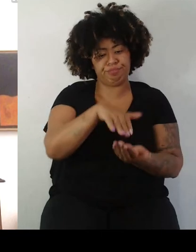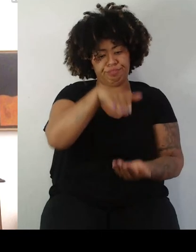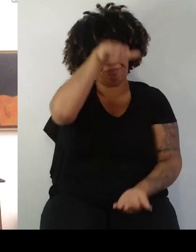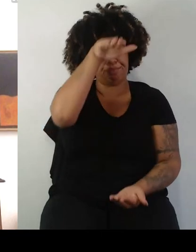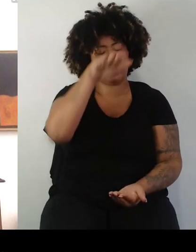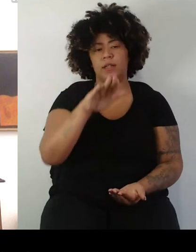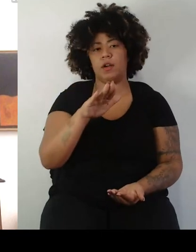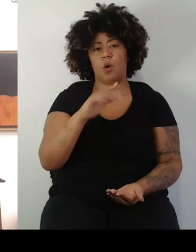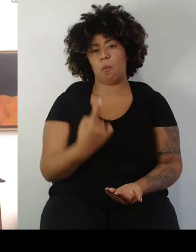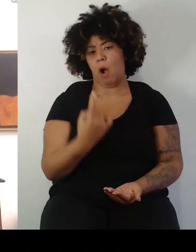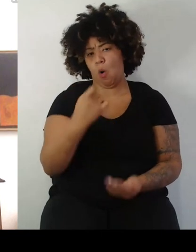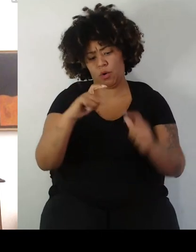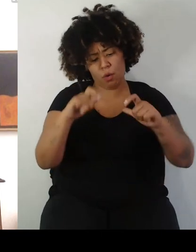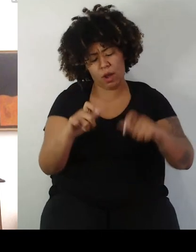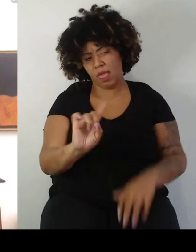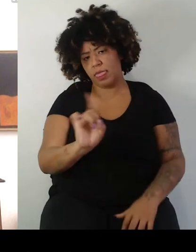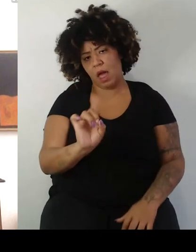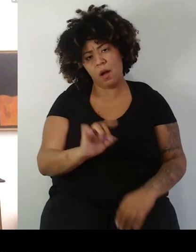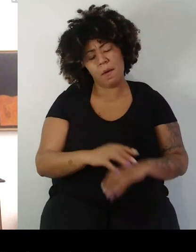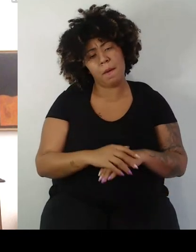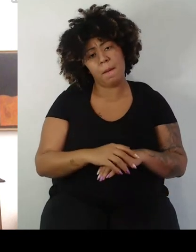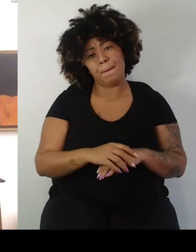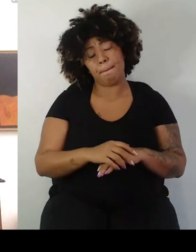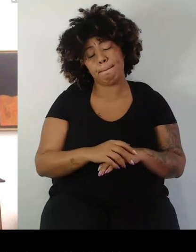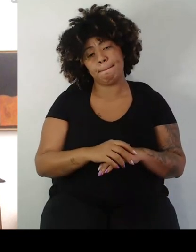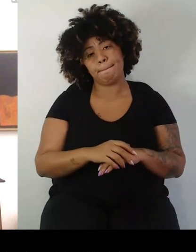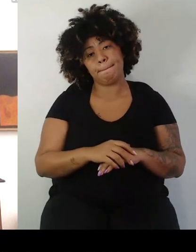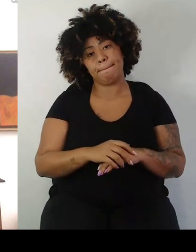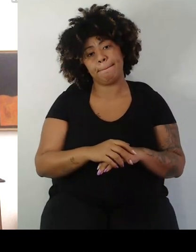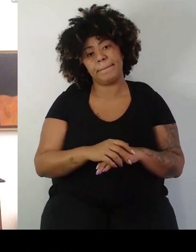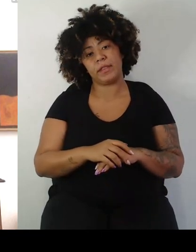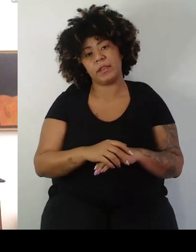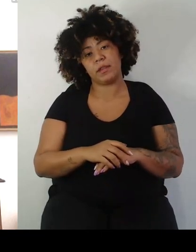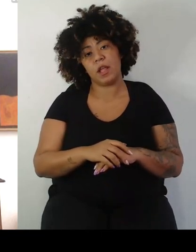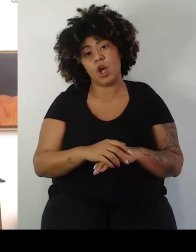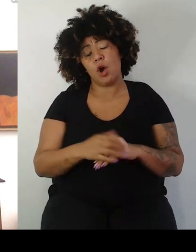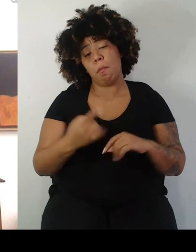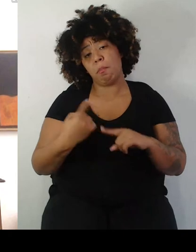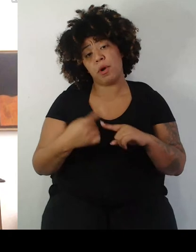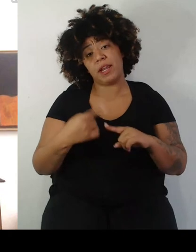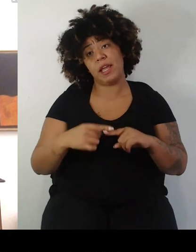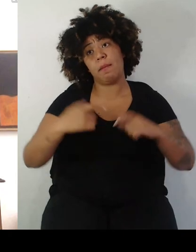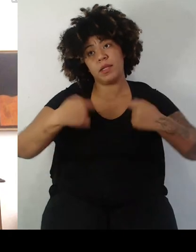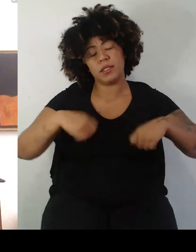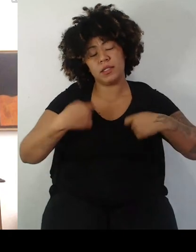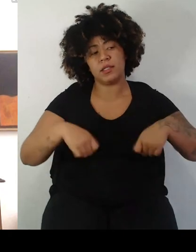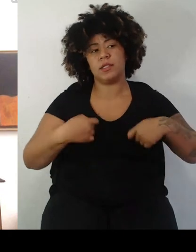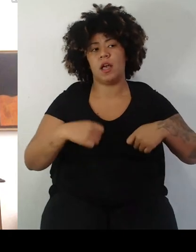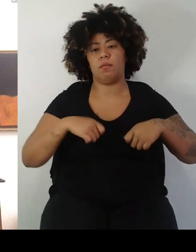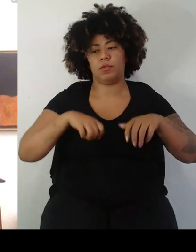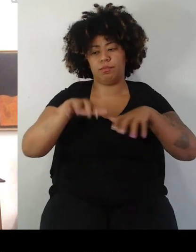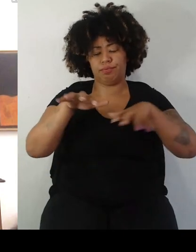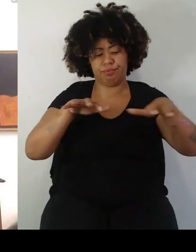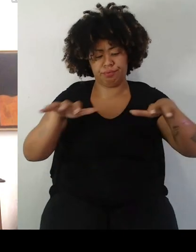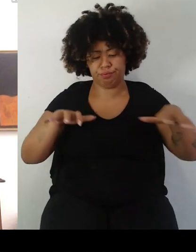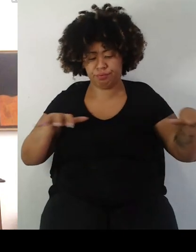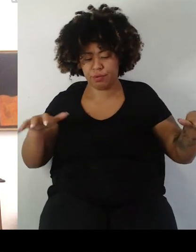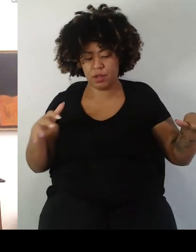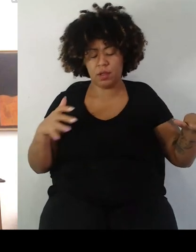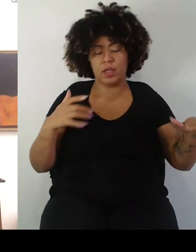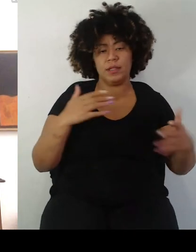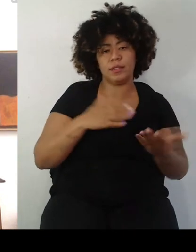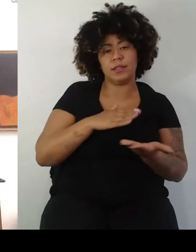mesma sala para fazer com que a exposição fosse sólida foi difícil então mas